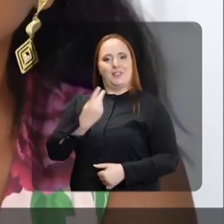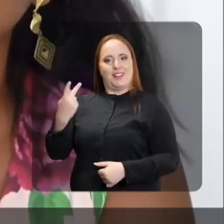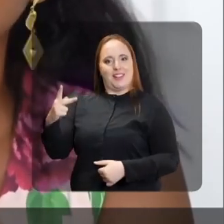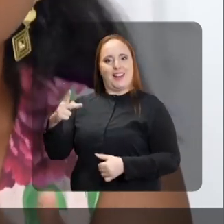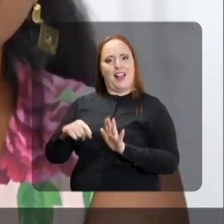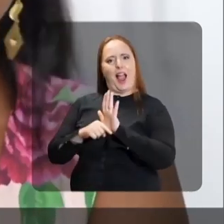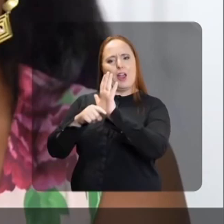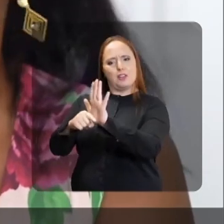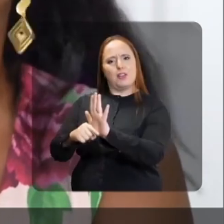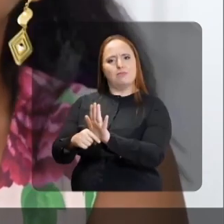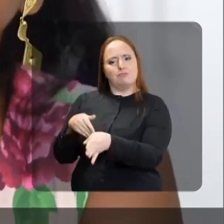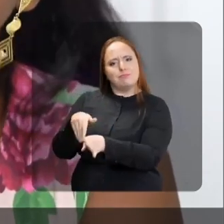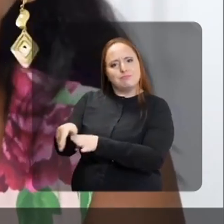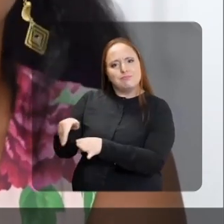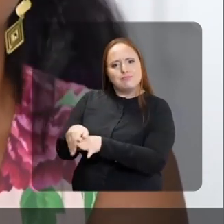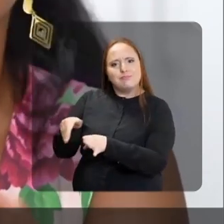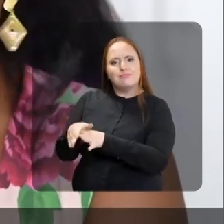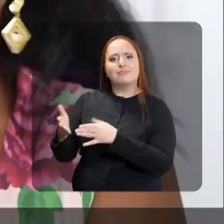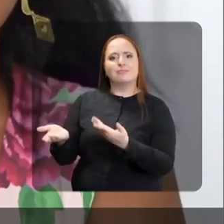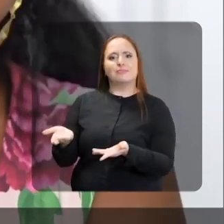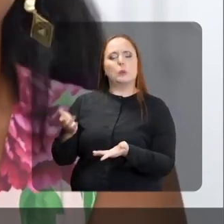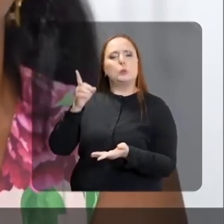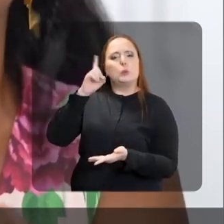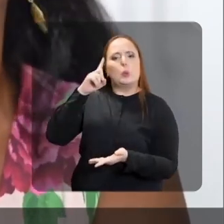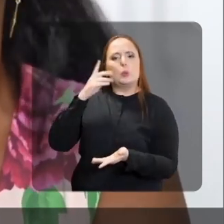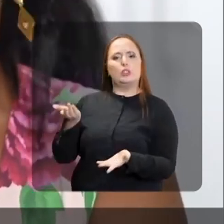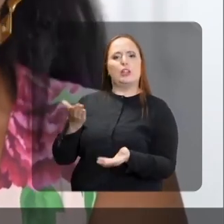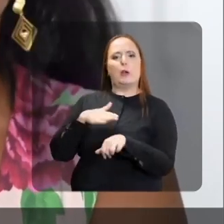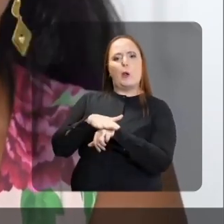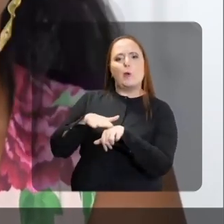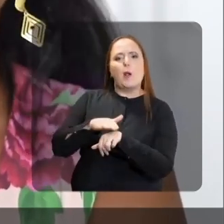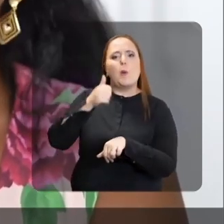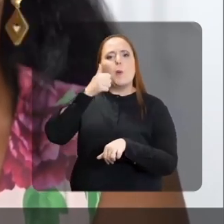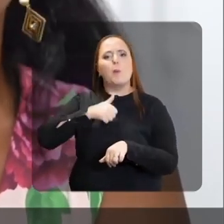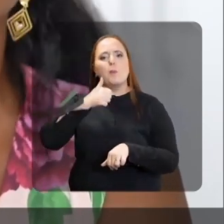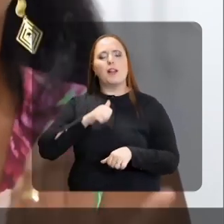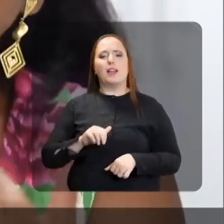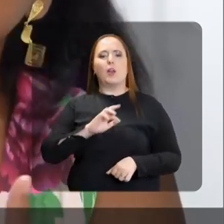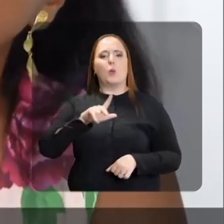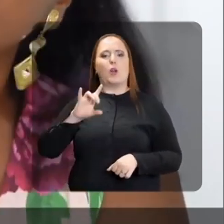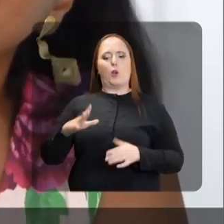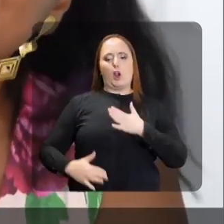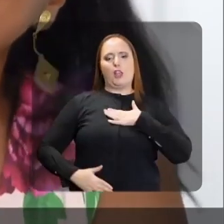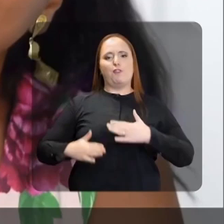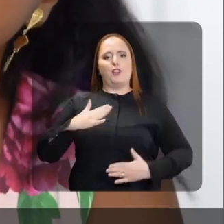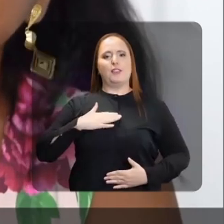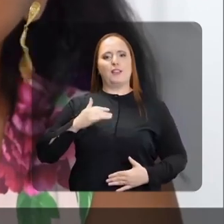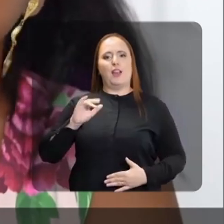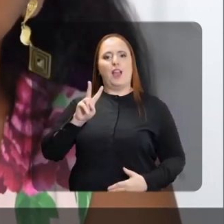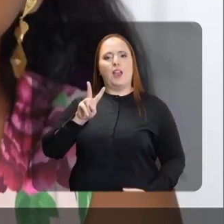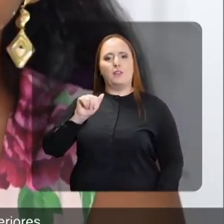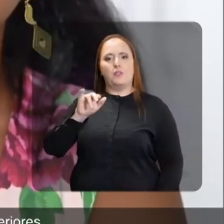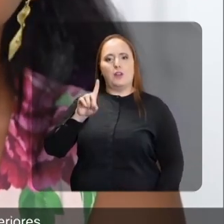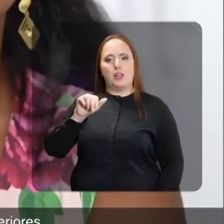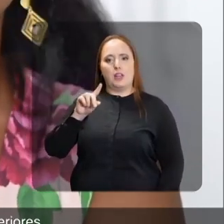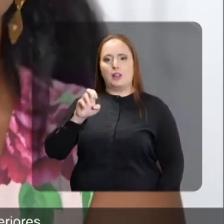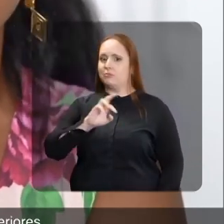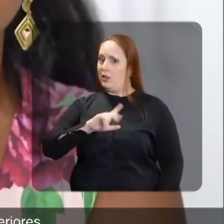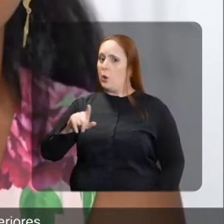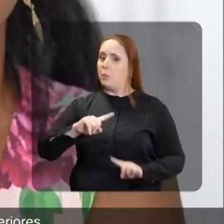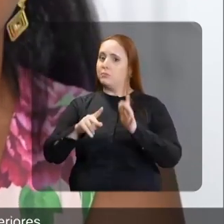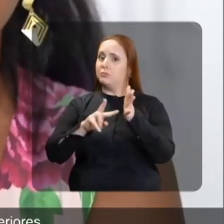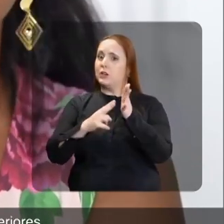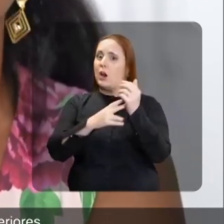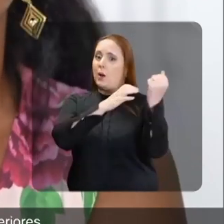de ponta, o tempo todo ligado com mulheres, trabalhando essa estima, que não é só uma questão física da vaidade, mas também